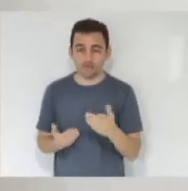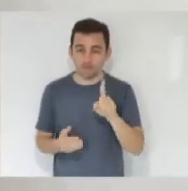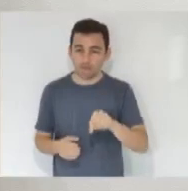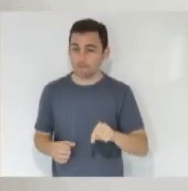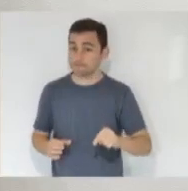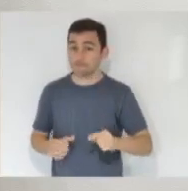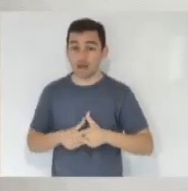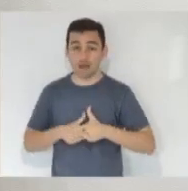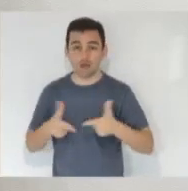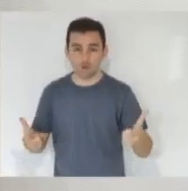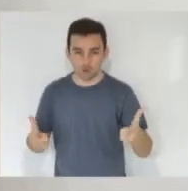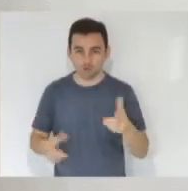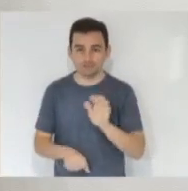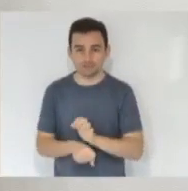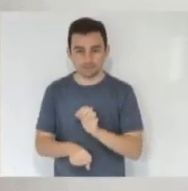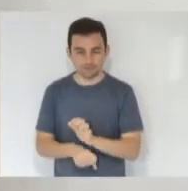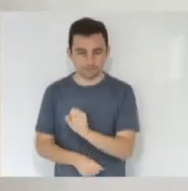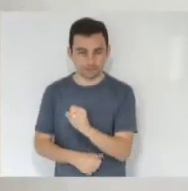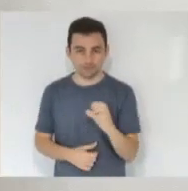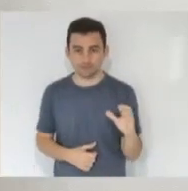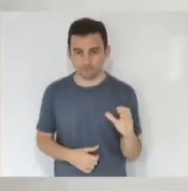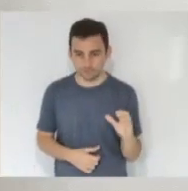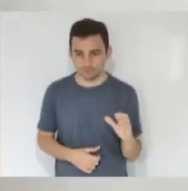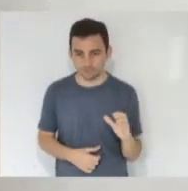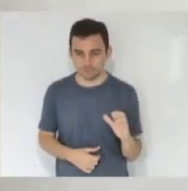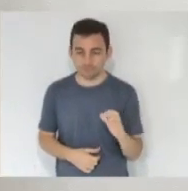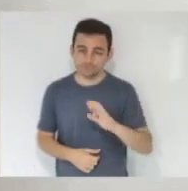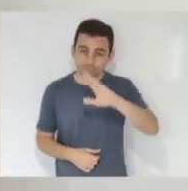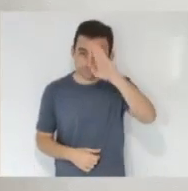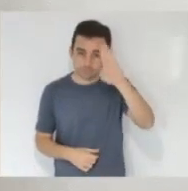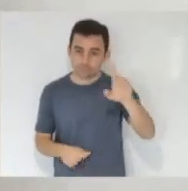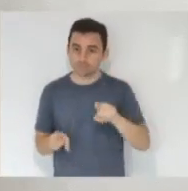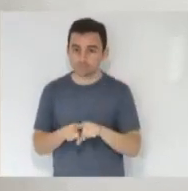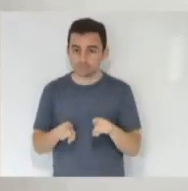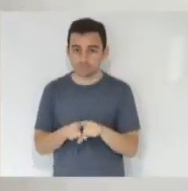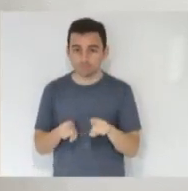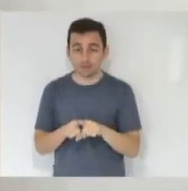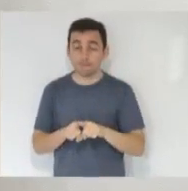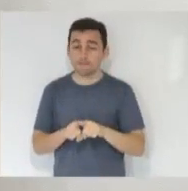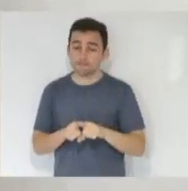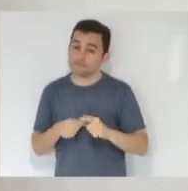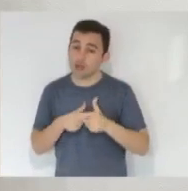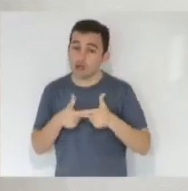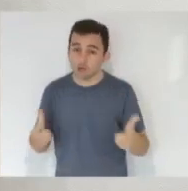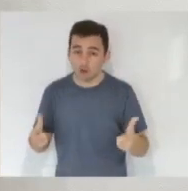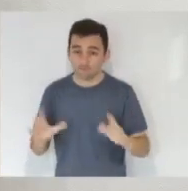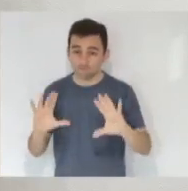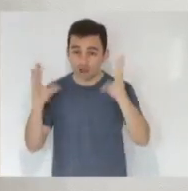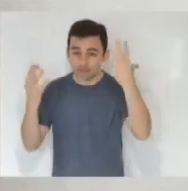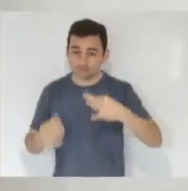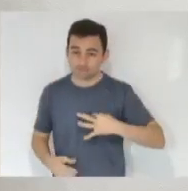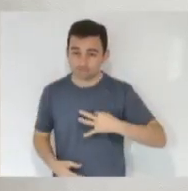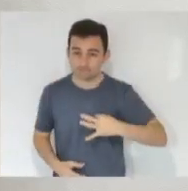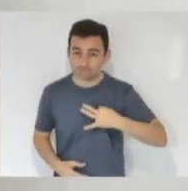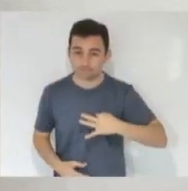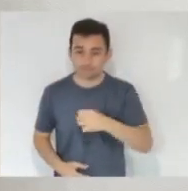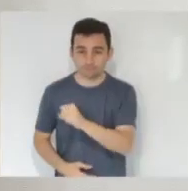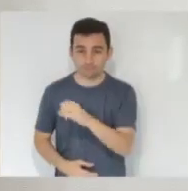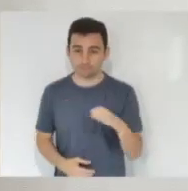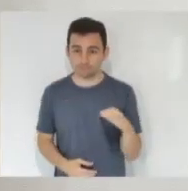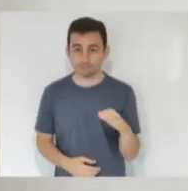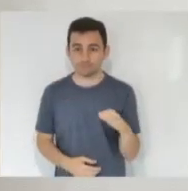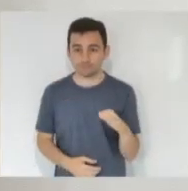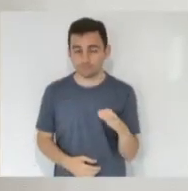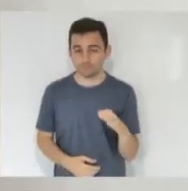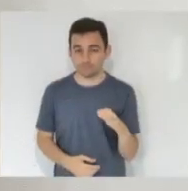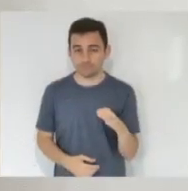do estado e, principalmente, como uma das maiores festas filantrópicas de Santa Catarina,